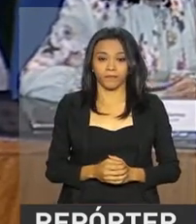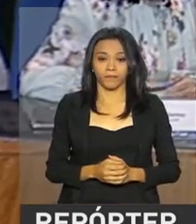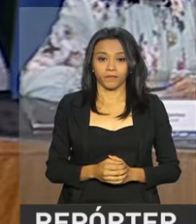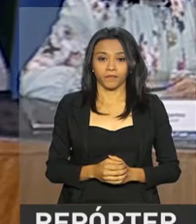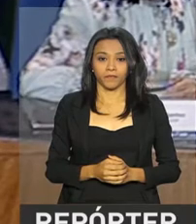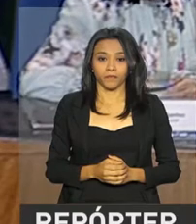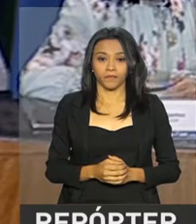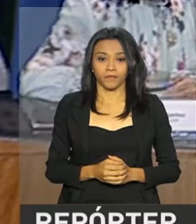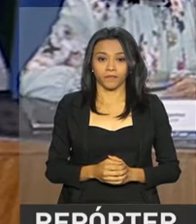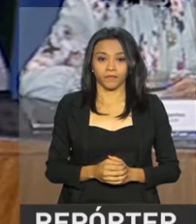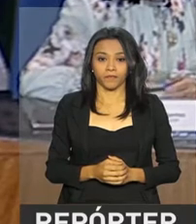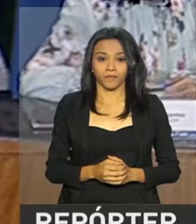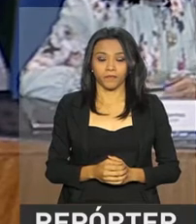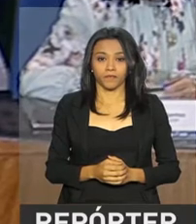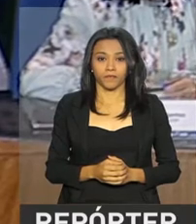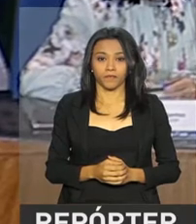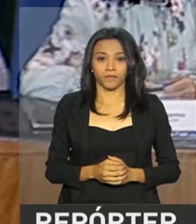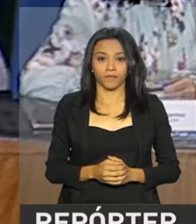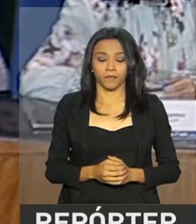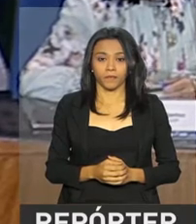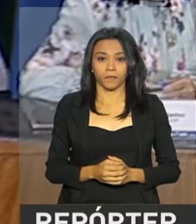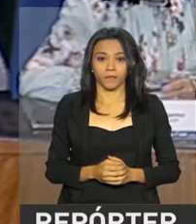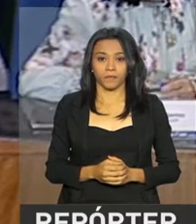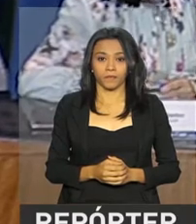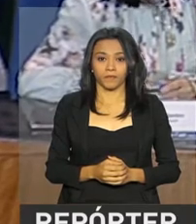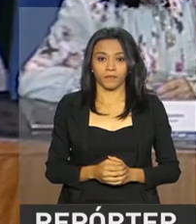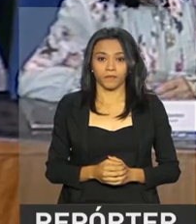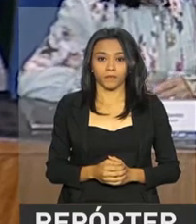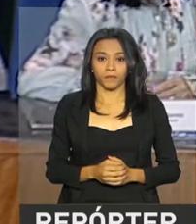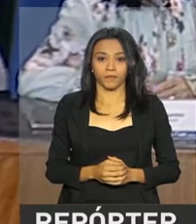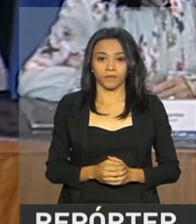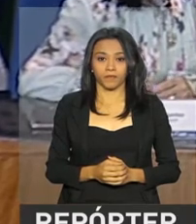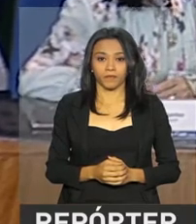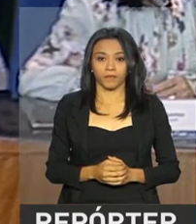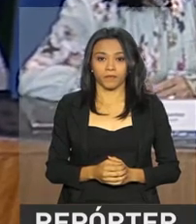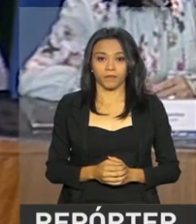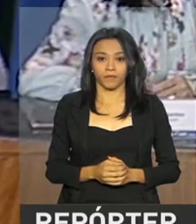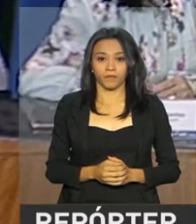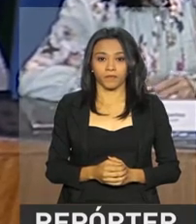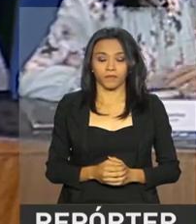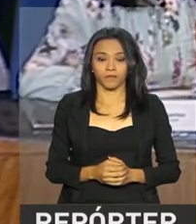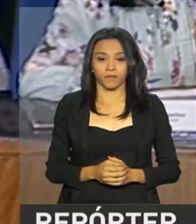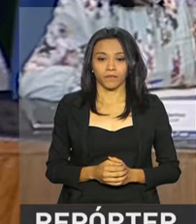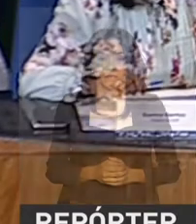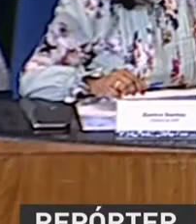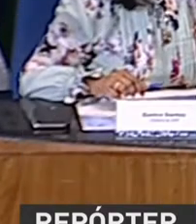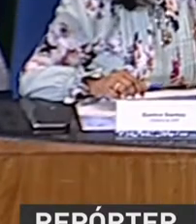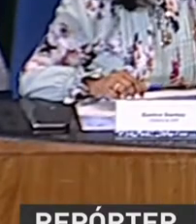Não fazer no segundo. Tá? Acho que a diferença é muito.